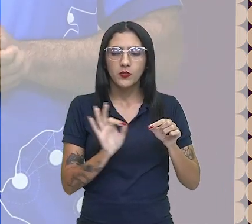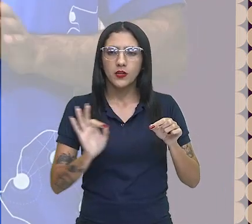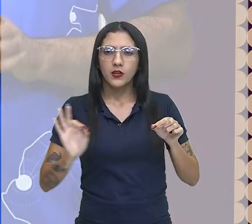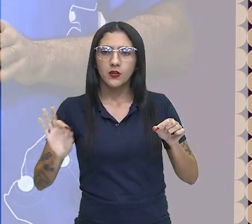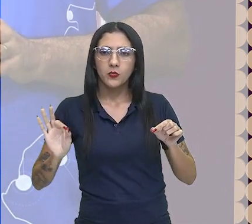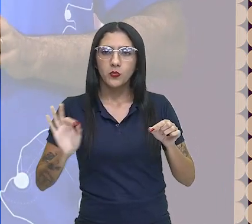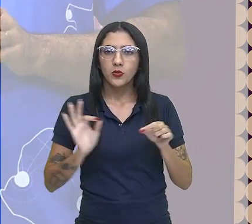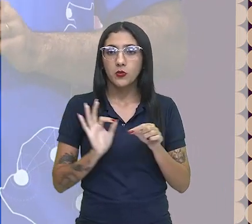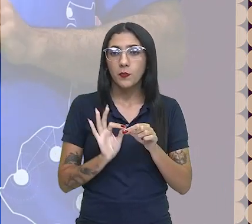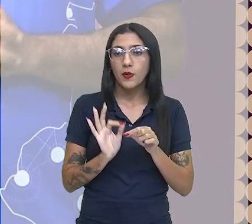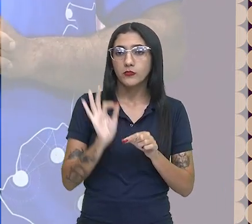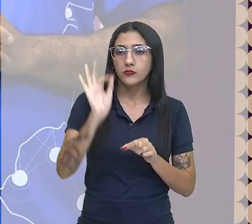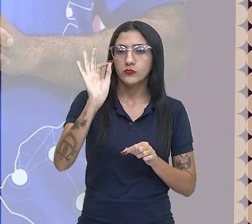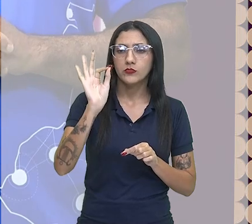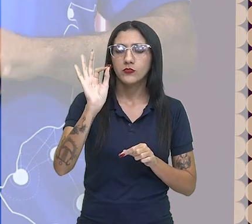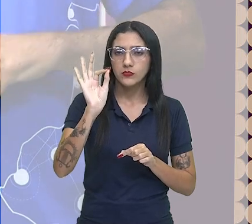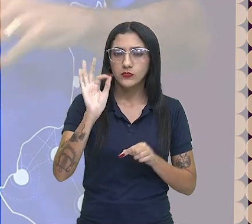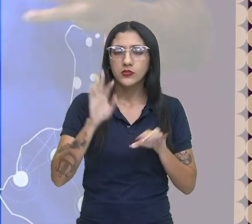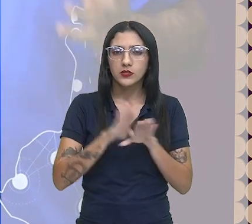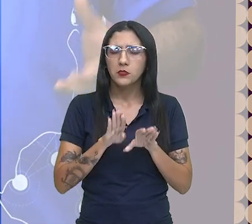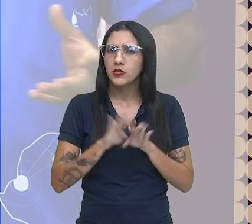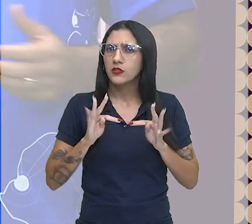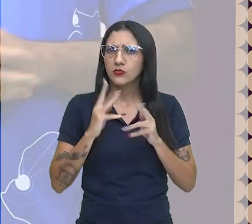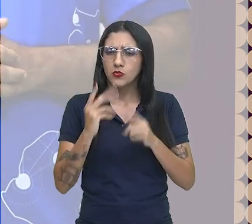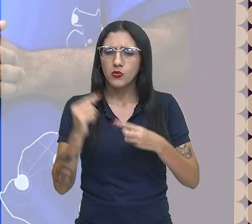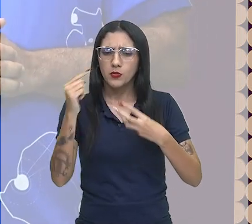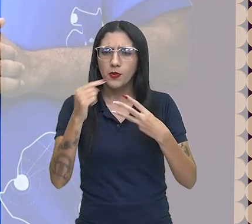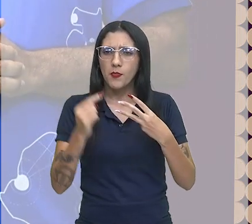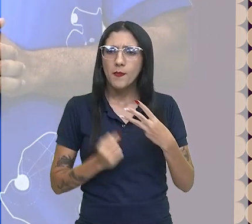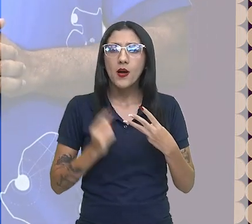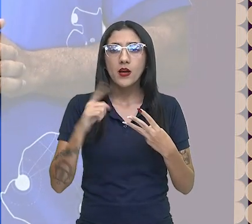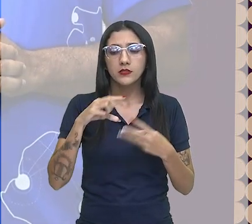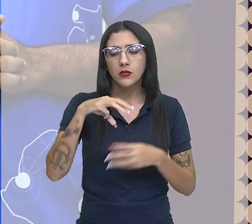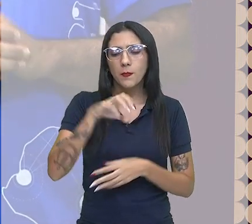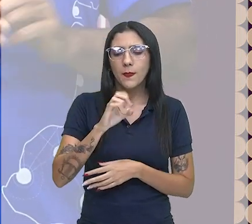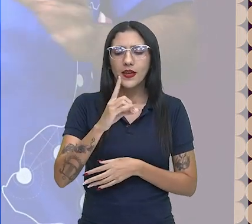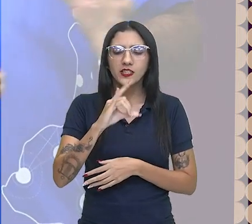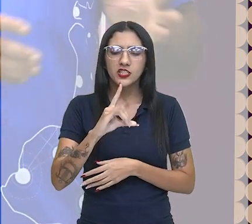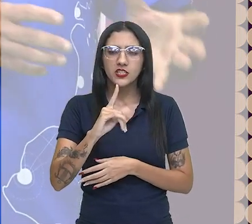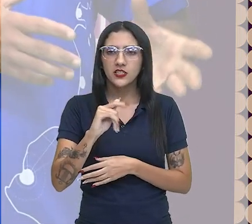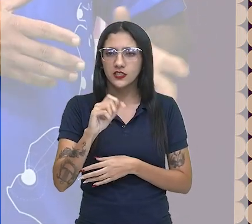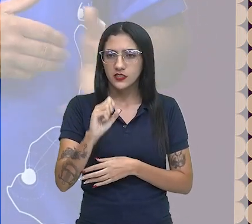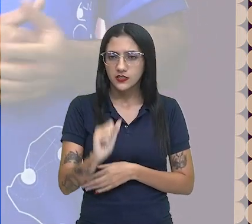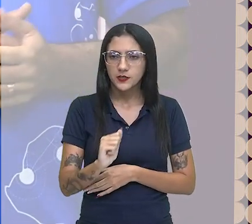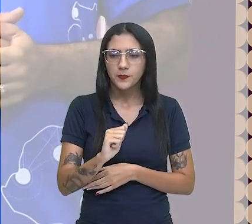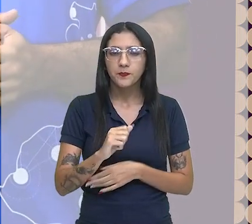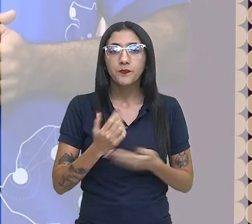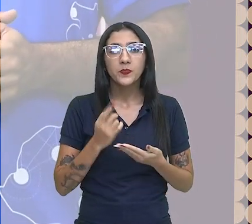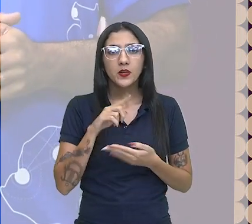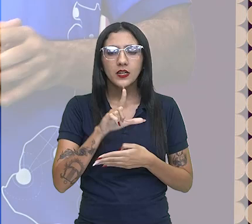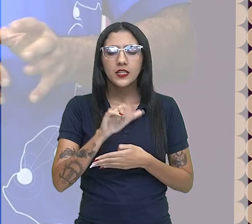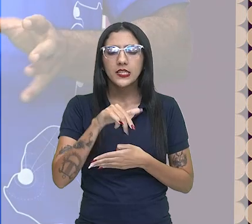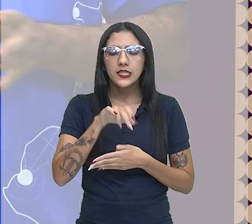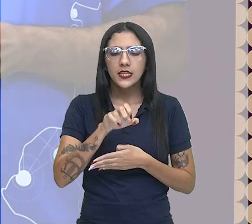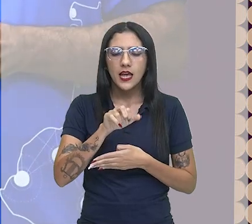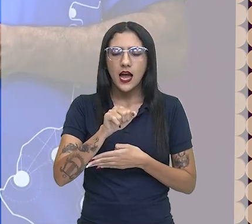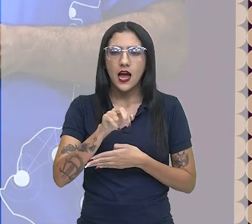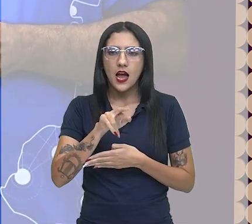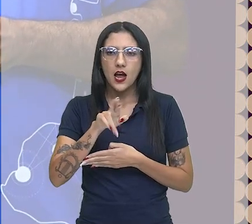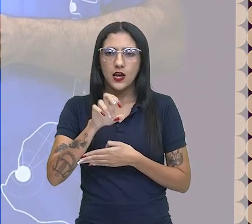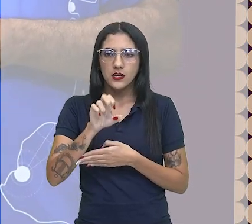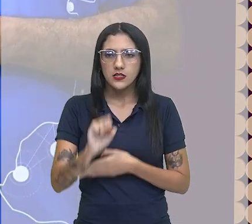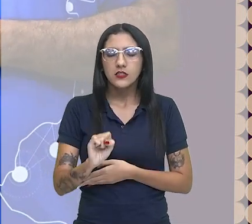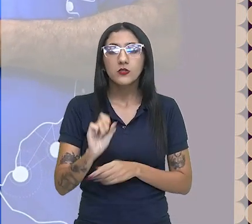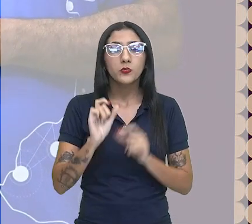largura, ela tem uma altura. Então, tudo isso são medidas. No caso das medidas lineares, a gente pode